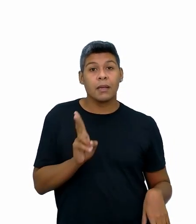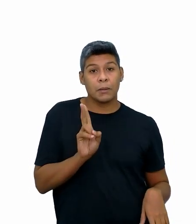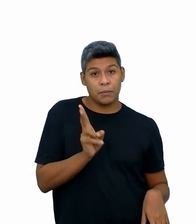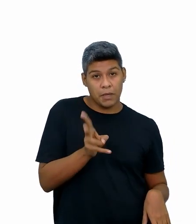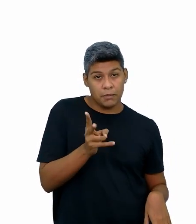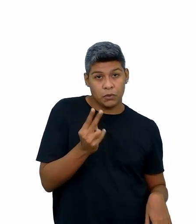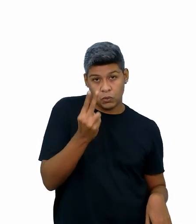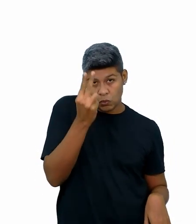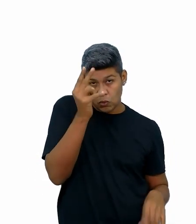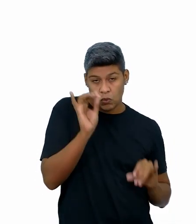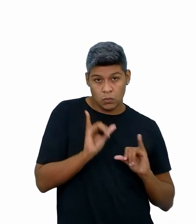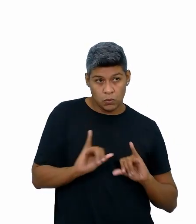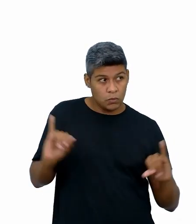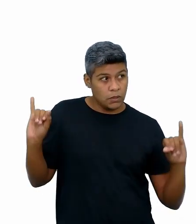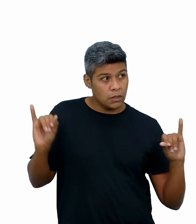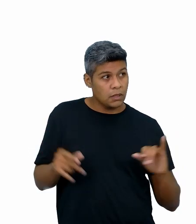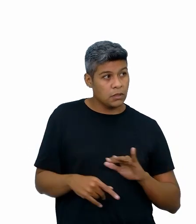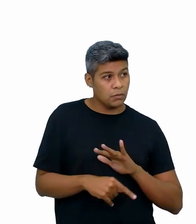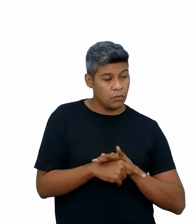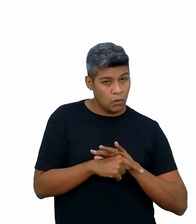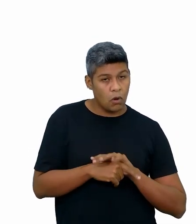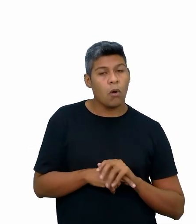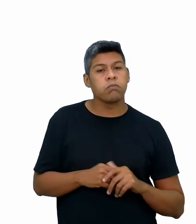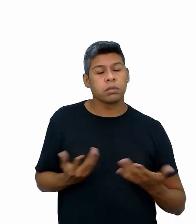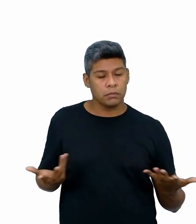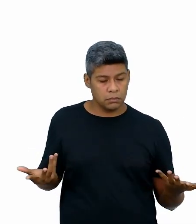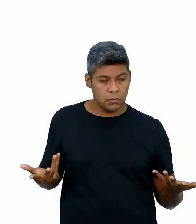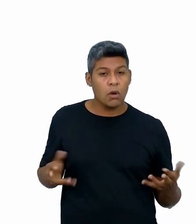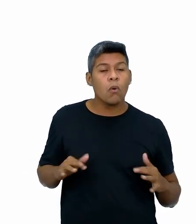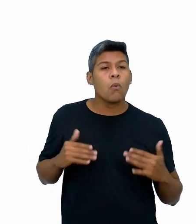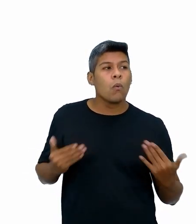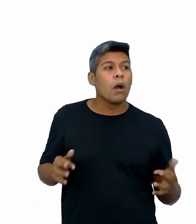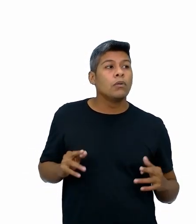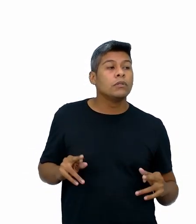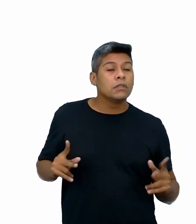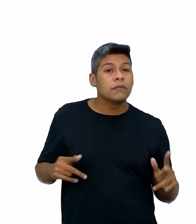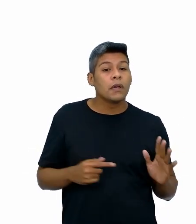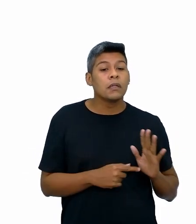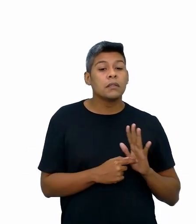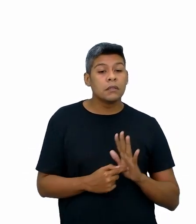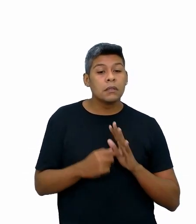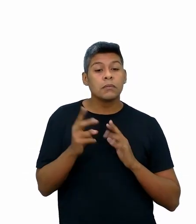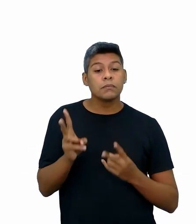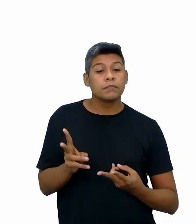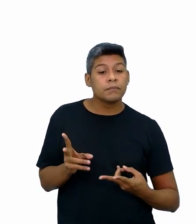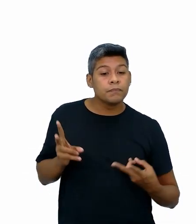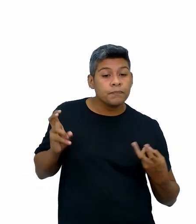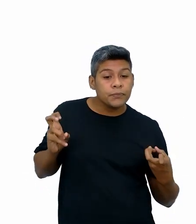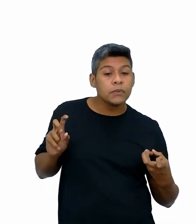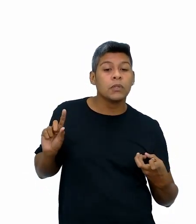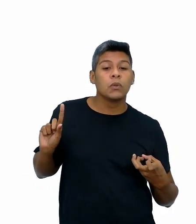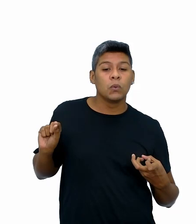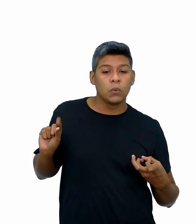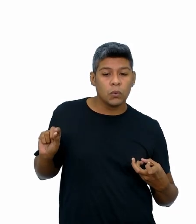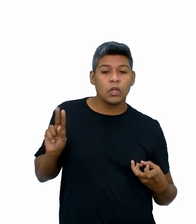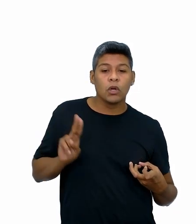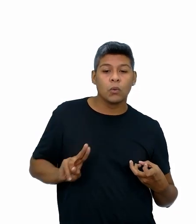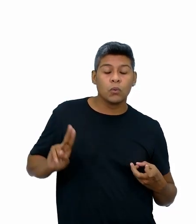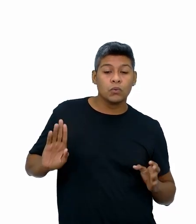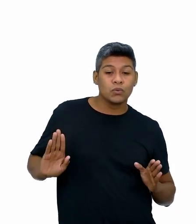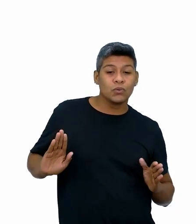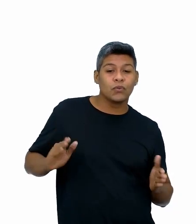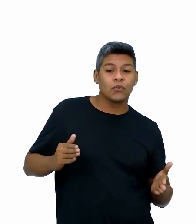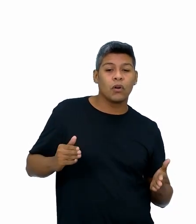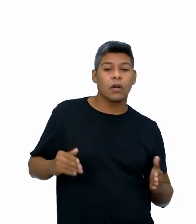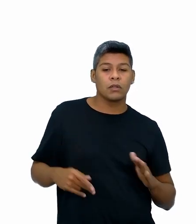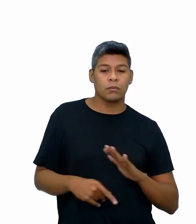2, publicada em mídia eletrônica. Quais diferenças podem ser destacadas? Observe, professor, que aqui o estudante é direcionado,